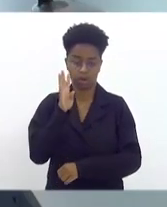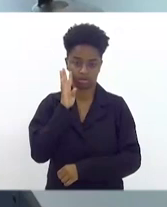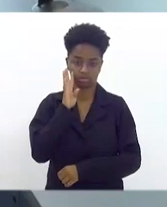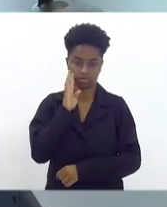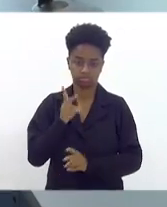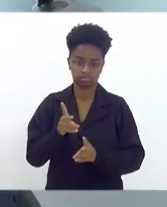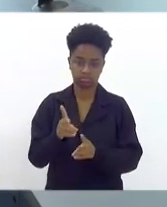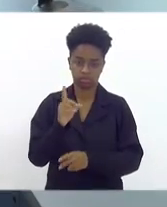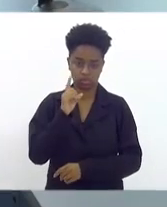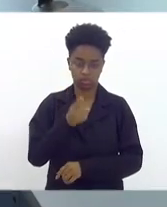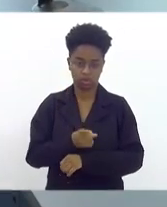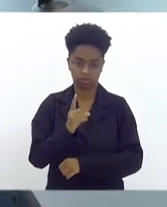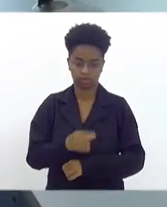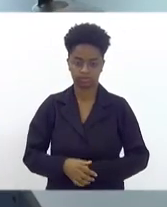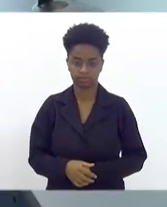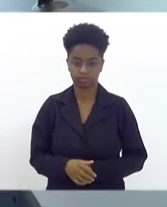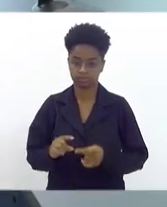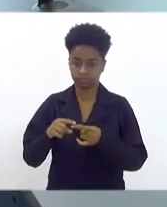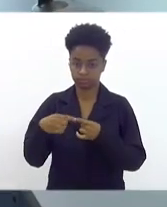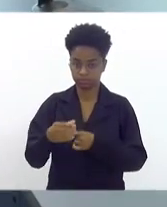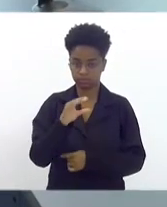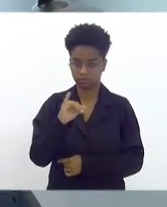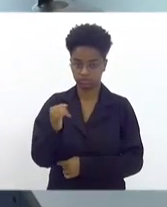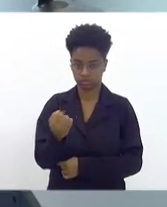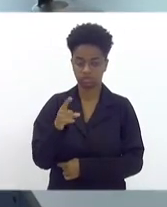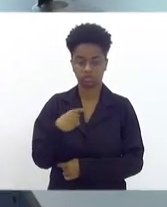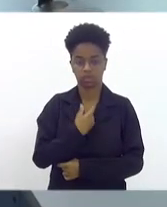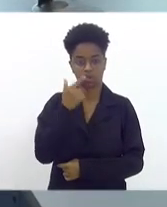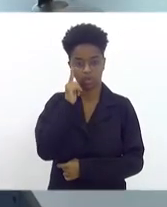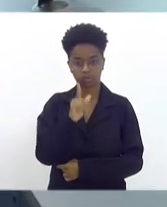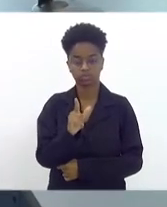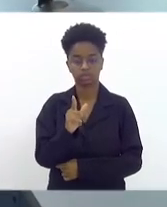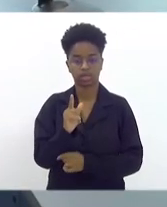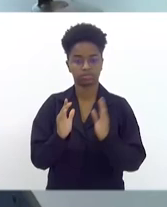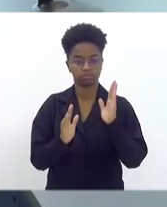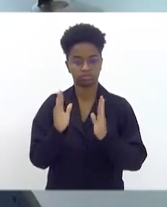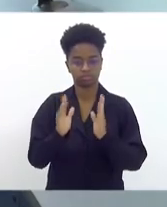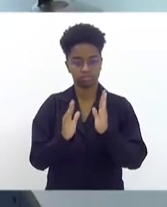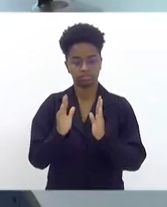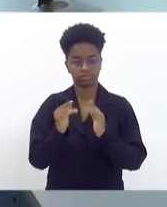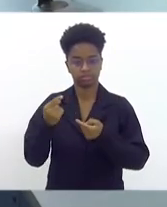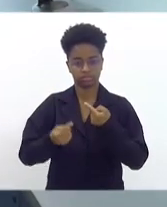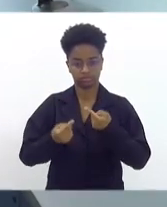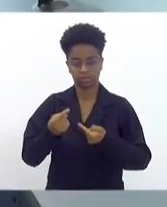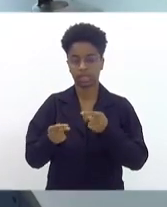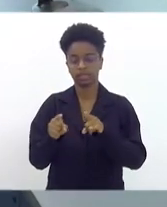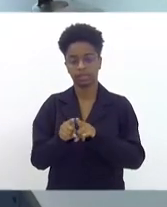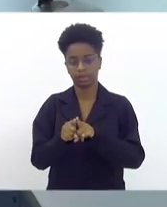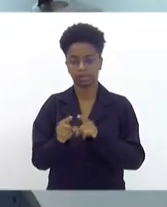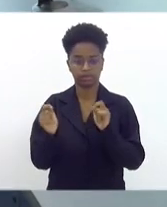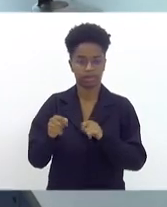Quarta uma hora. Após a CCJ, a gente garante que a gente tem esse tempo e faz os